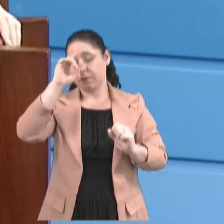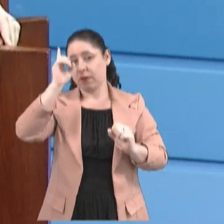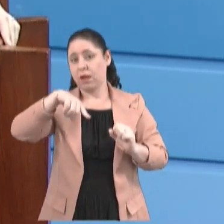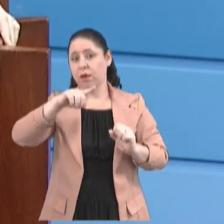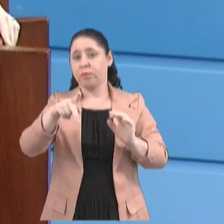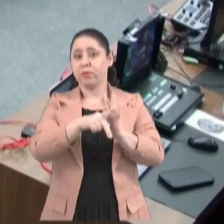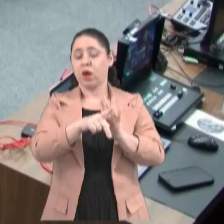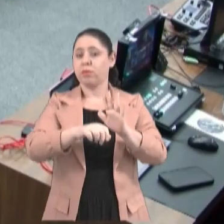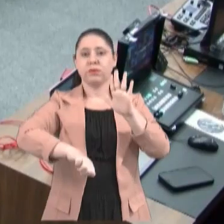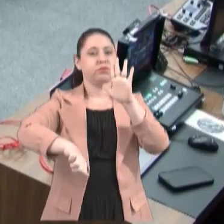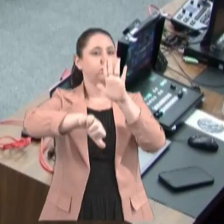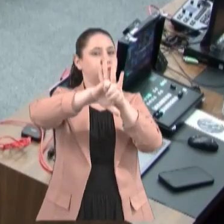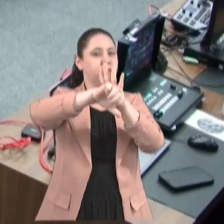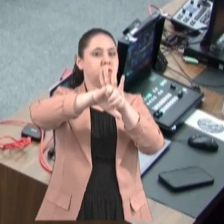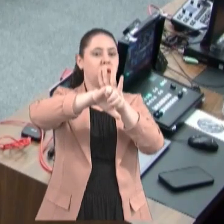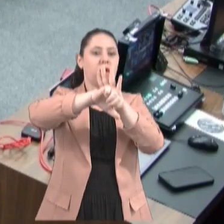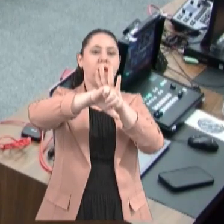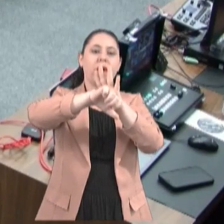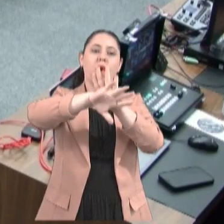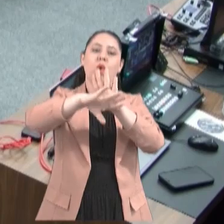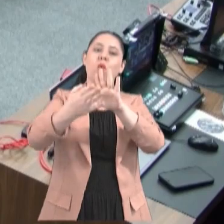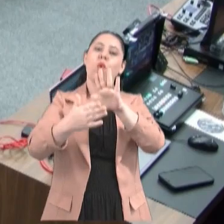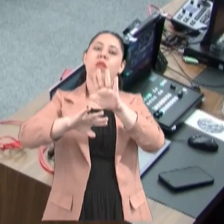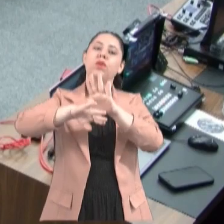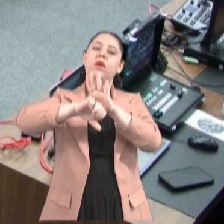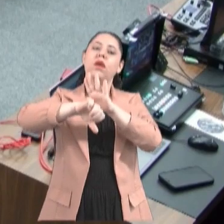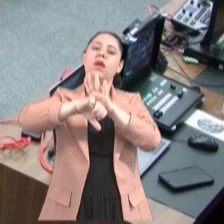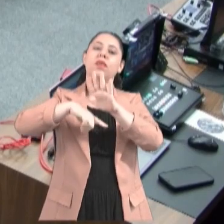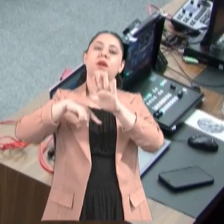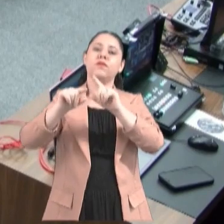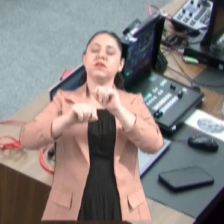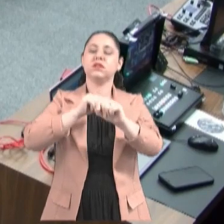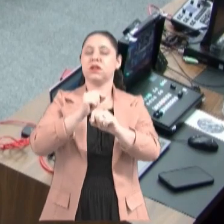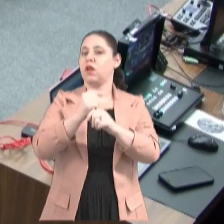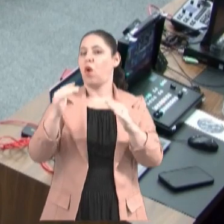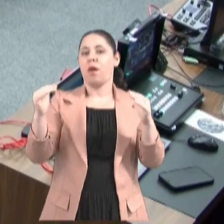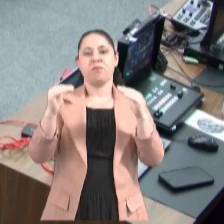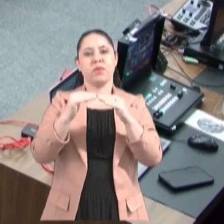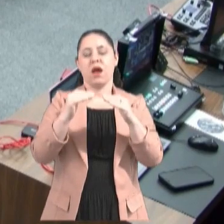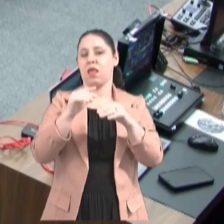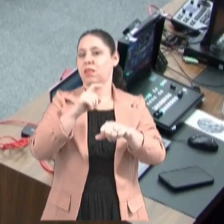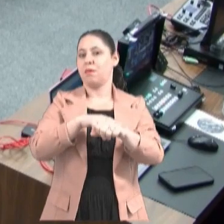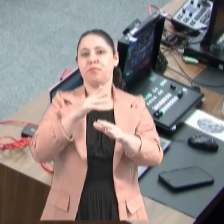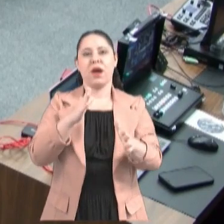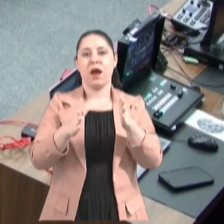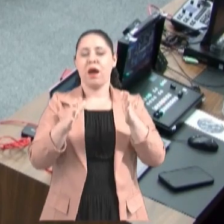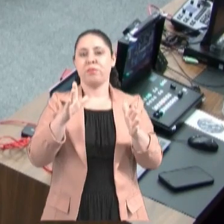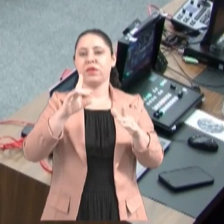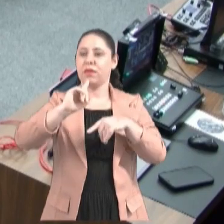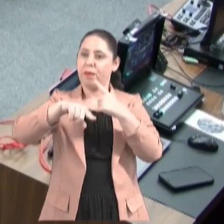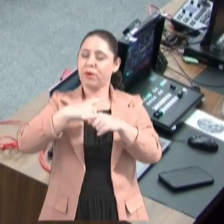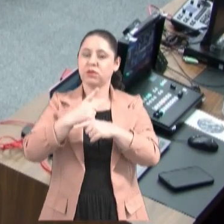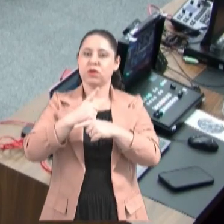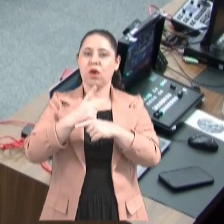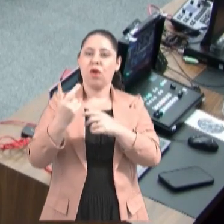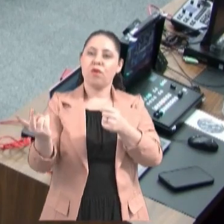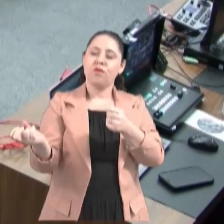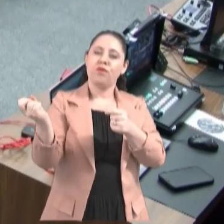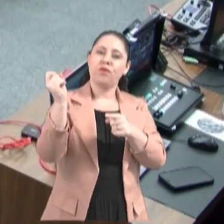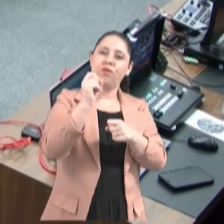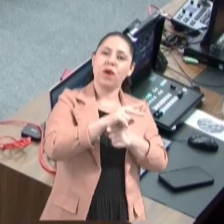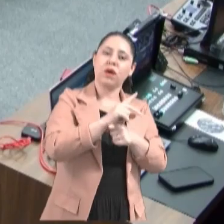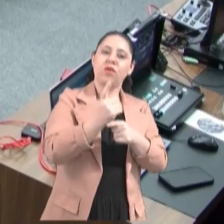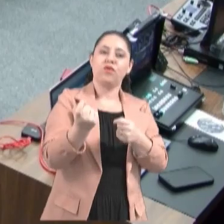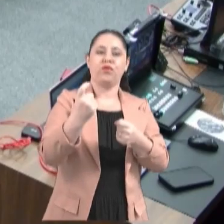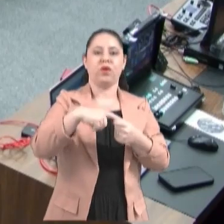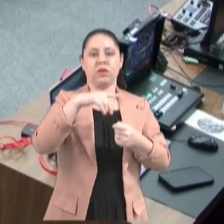ato ilegal. E o ato ilegal, ele não se convalida no tempo para recondução de mandato.